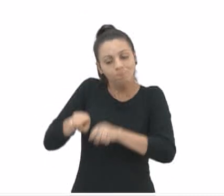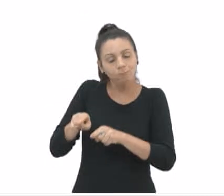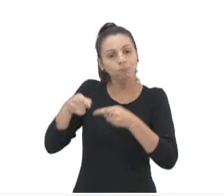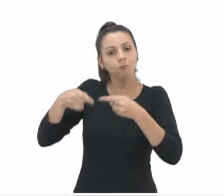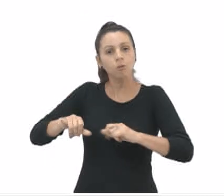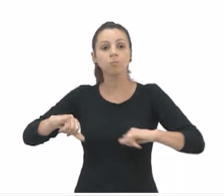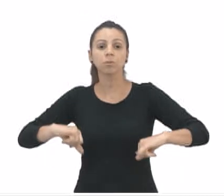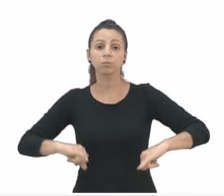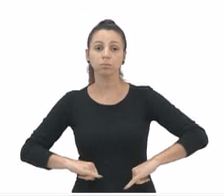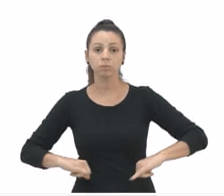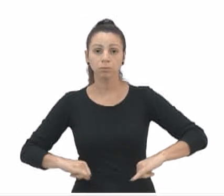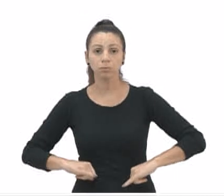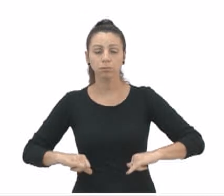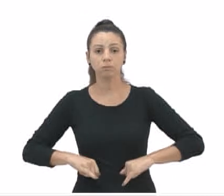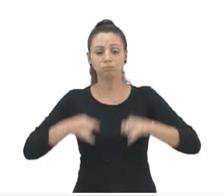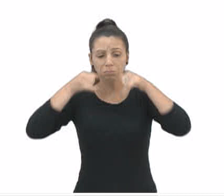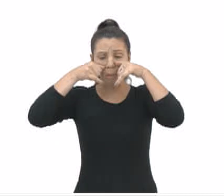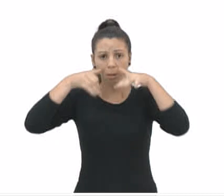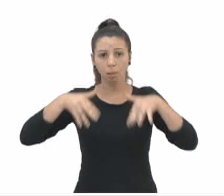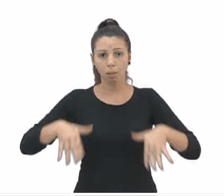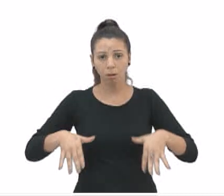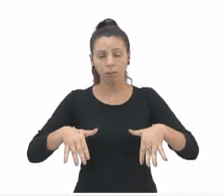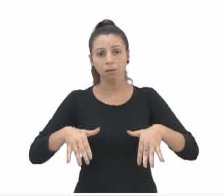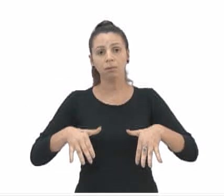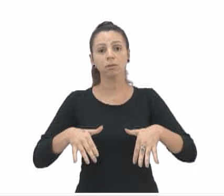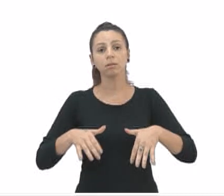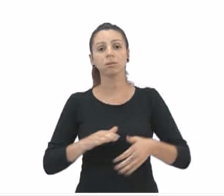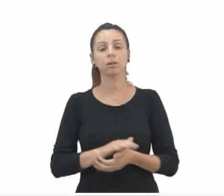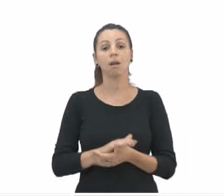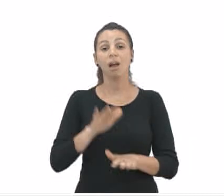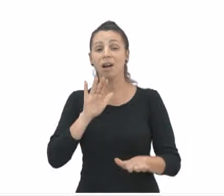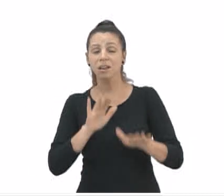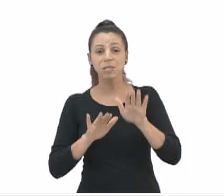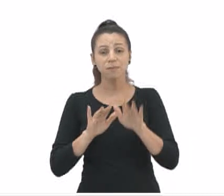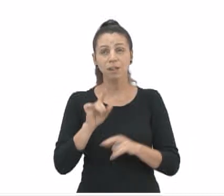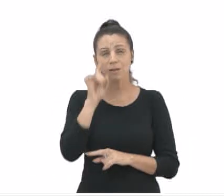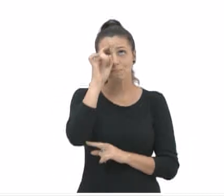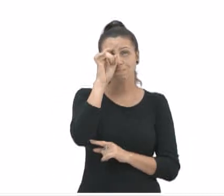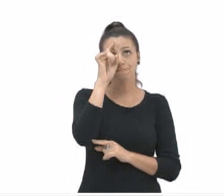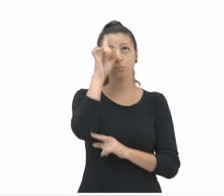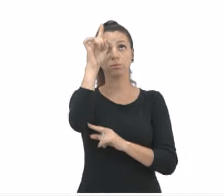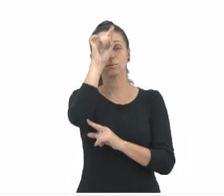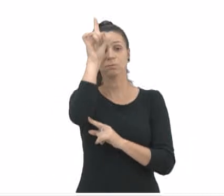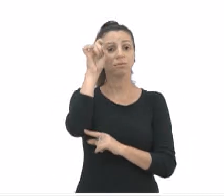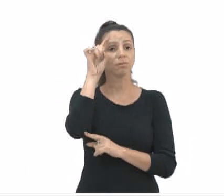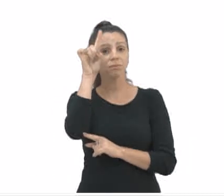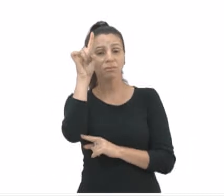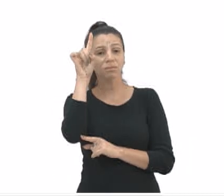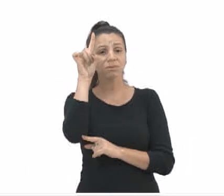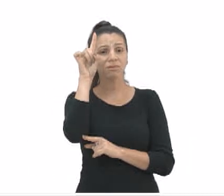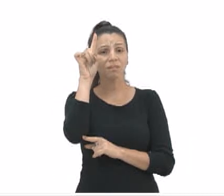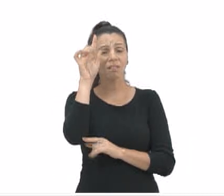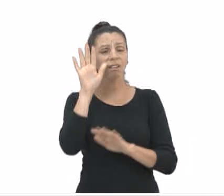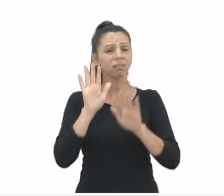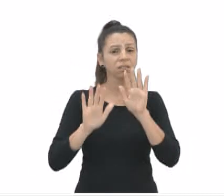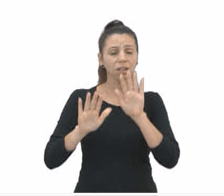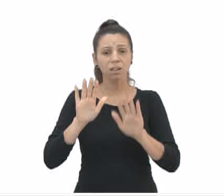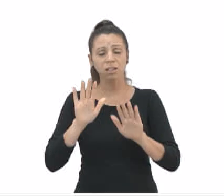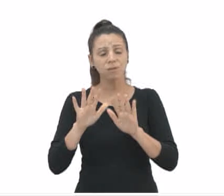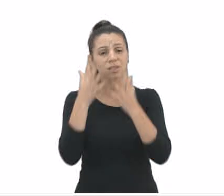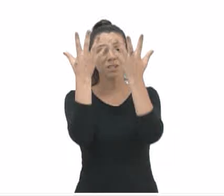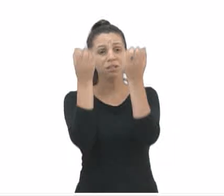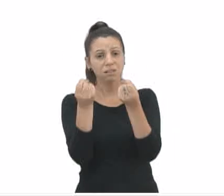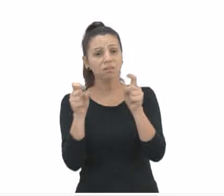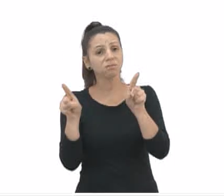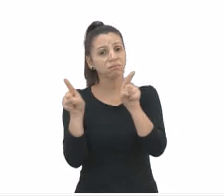sofrer. Às vezes adivinho, mas adivinhando mesmo, às vezes eu